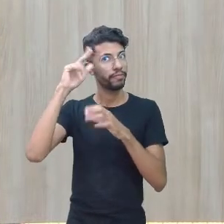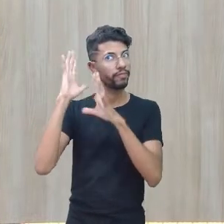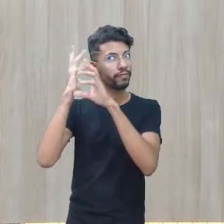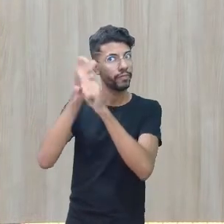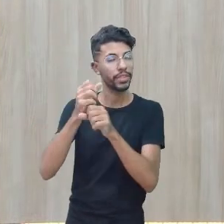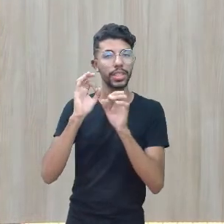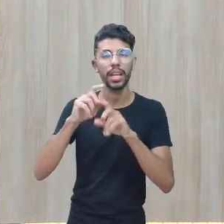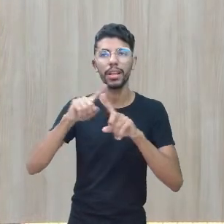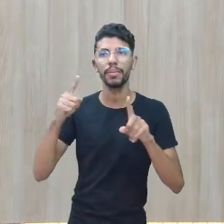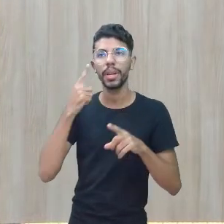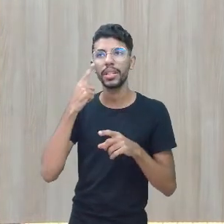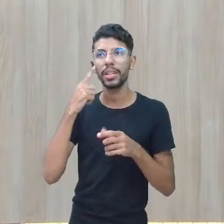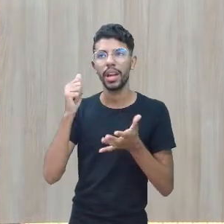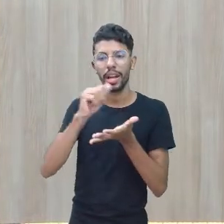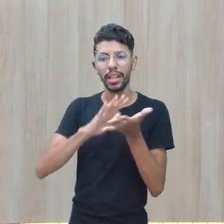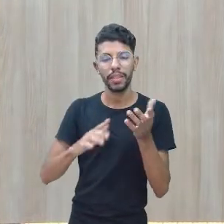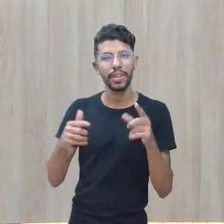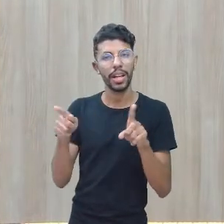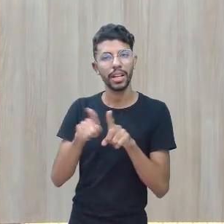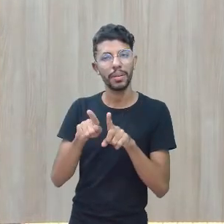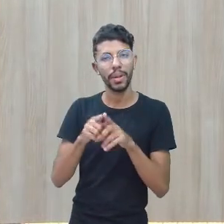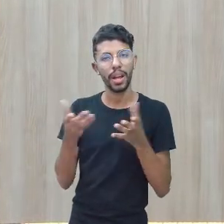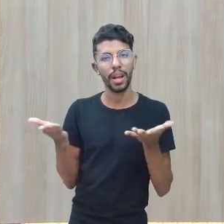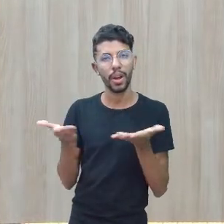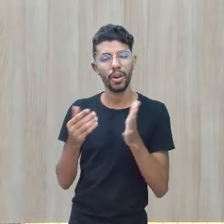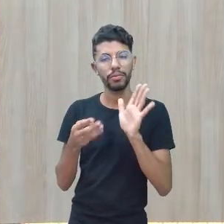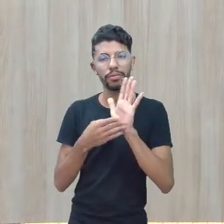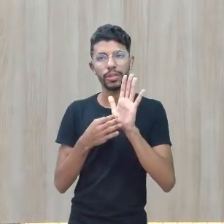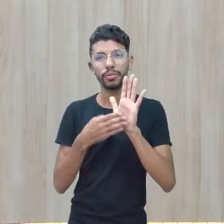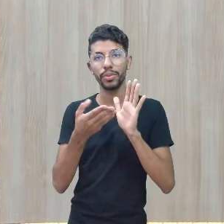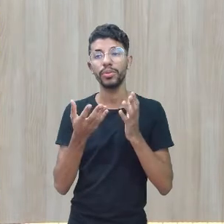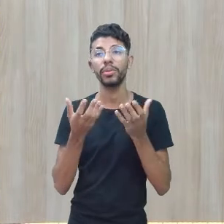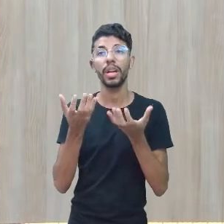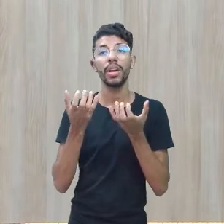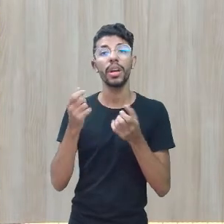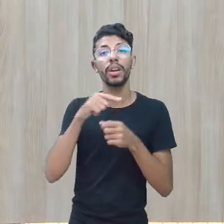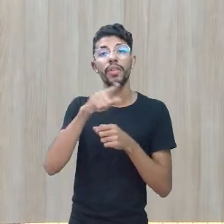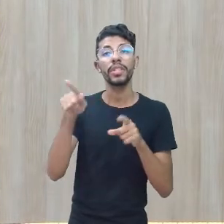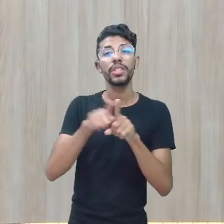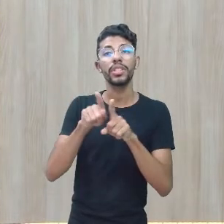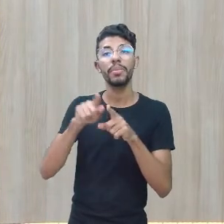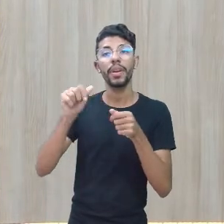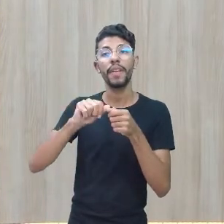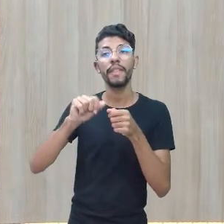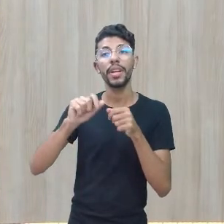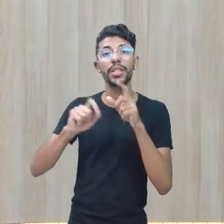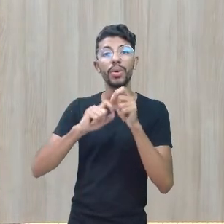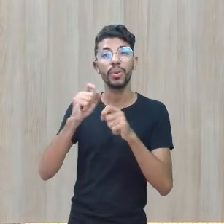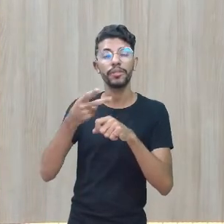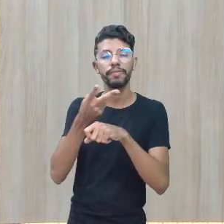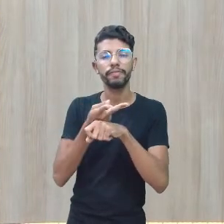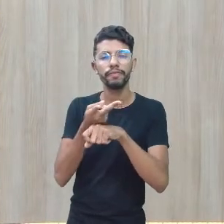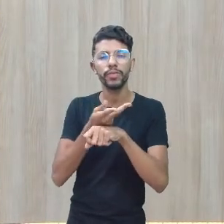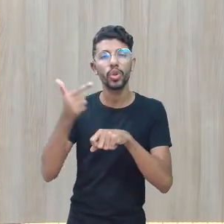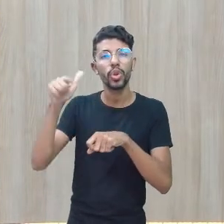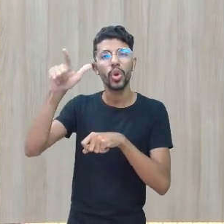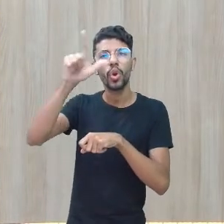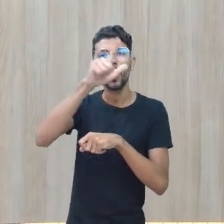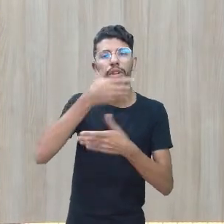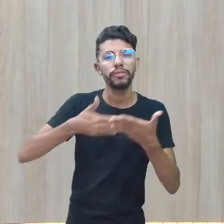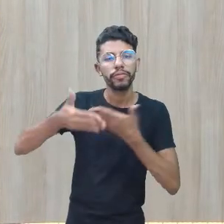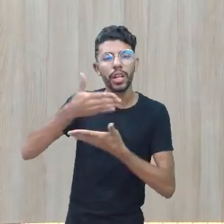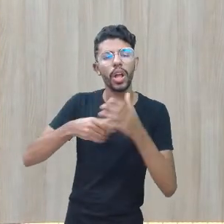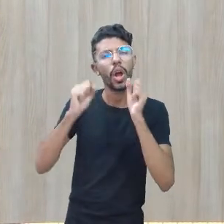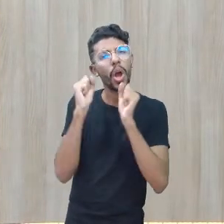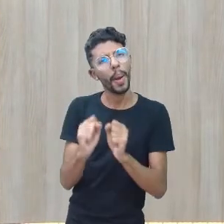é, além de relacionar essas quantidades, eu quero que vocês busquem e até comentem por aqui quais são outras relações